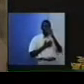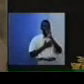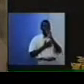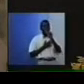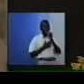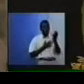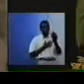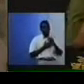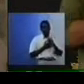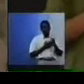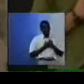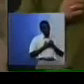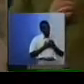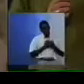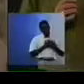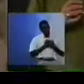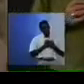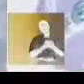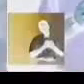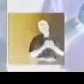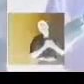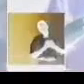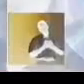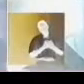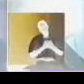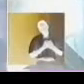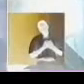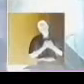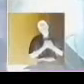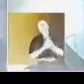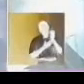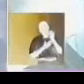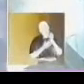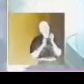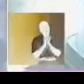coração, eu quero fazer hoje você voltar para a minha vida.